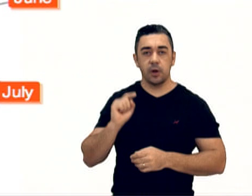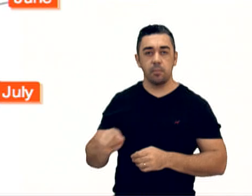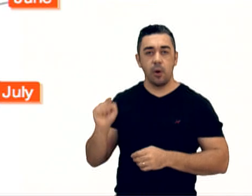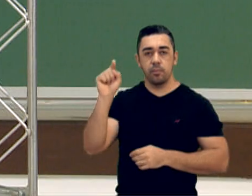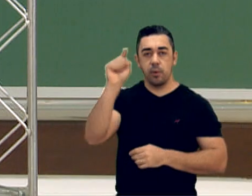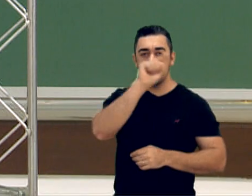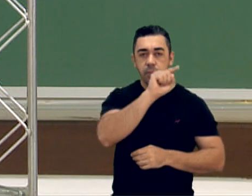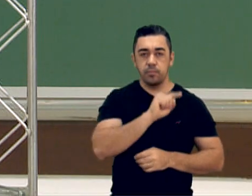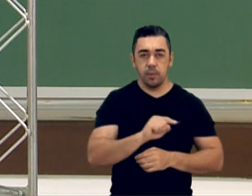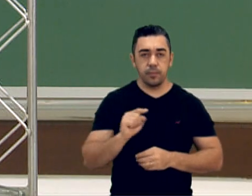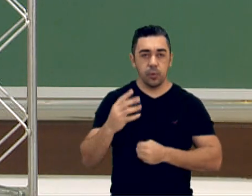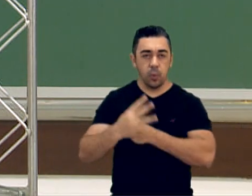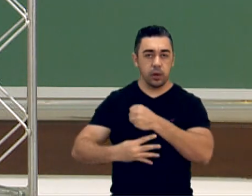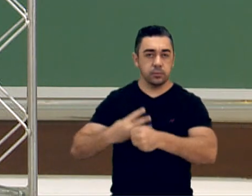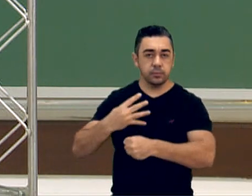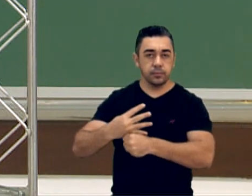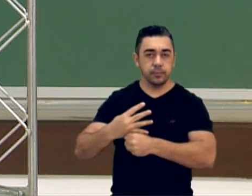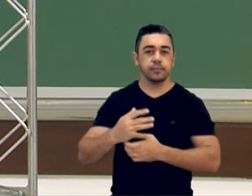4 estações.